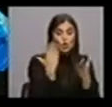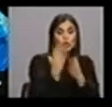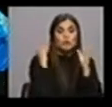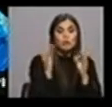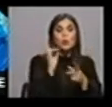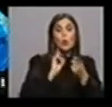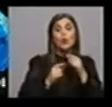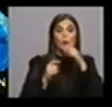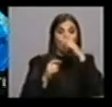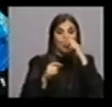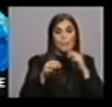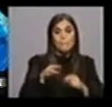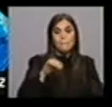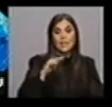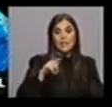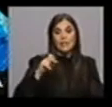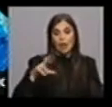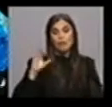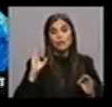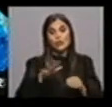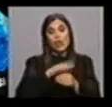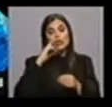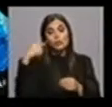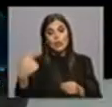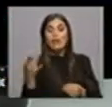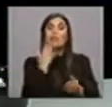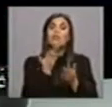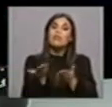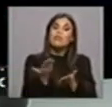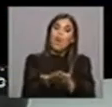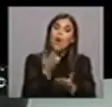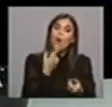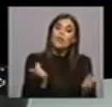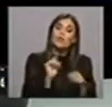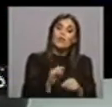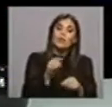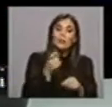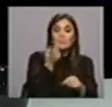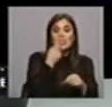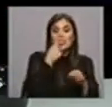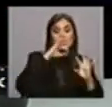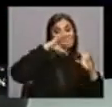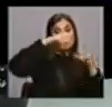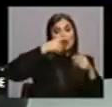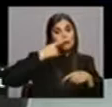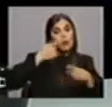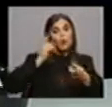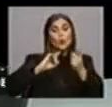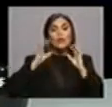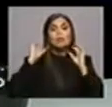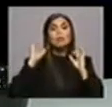este mineral em particular. Portanto, acabam por ter mais uma vez os meteoritos a mostrar-nos o